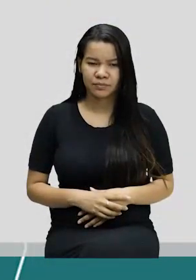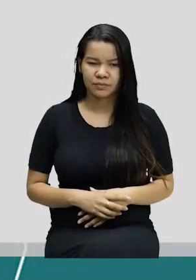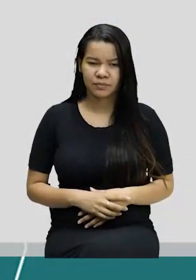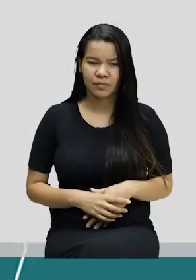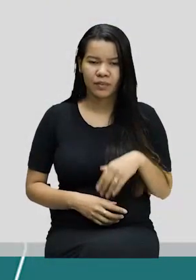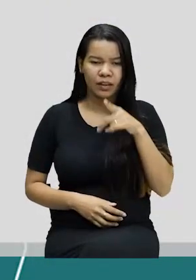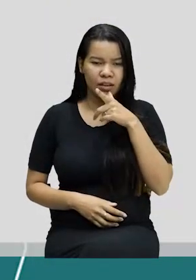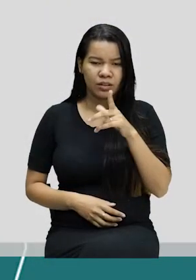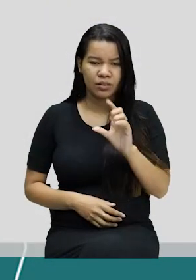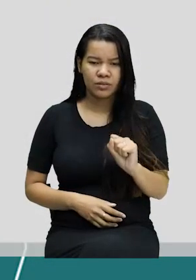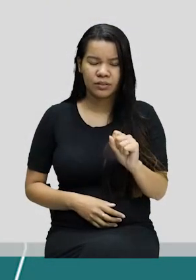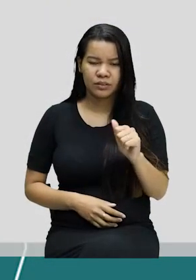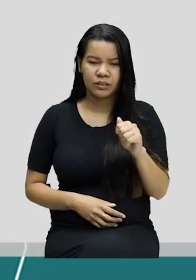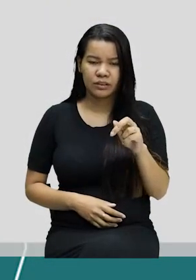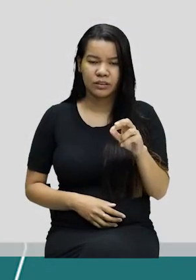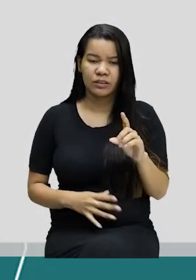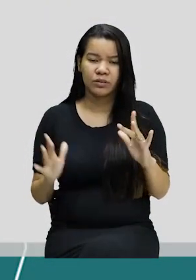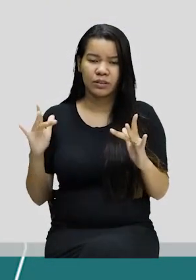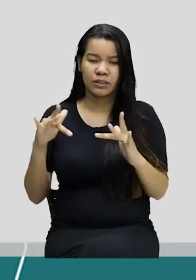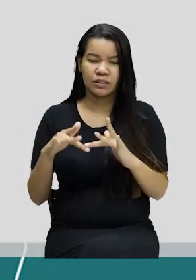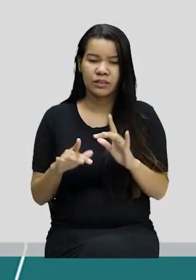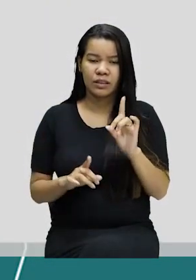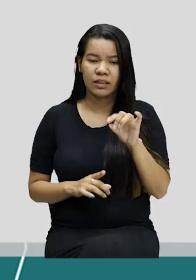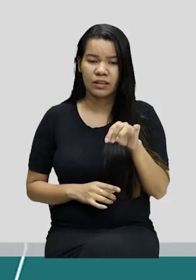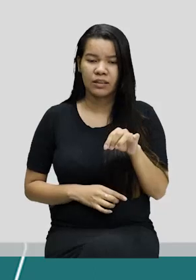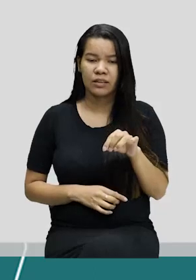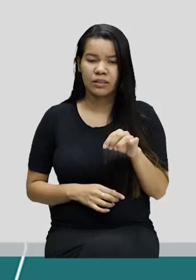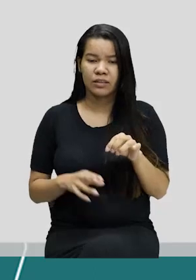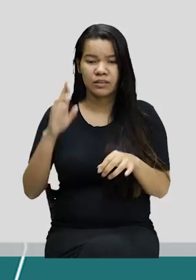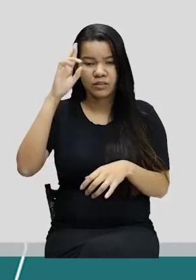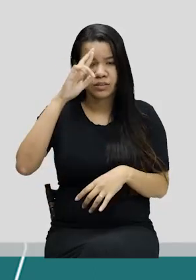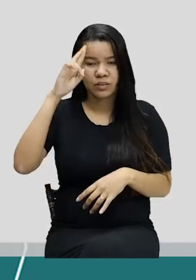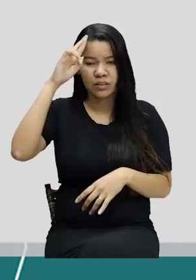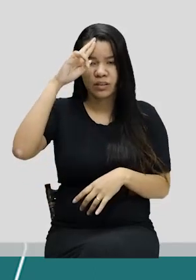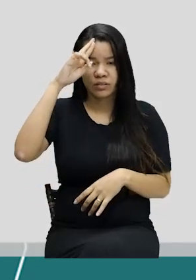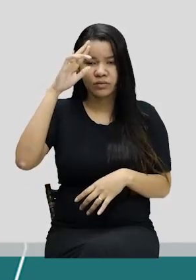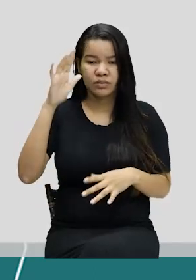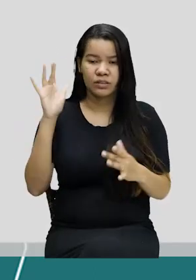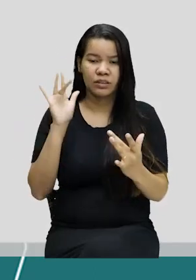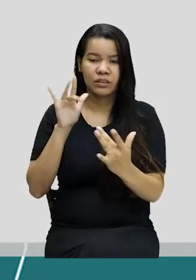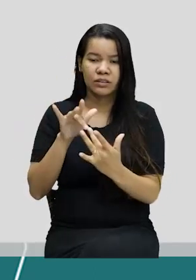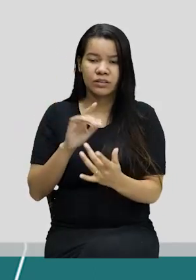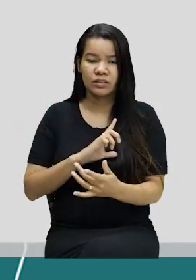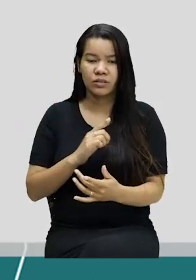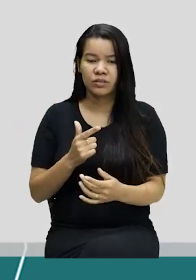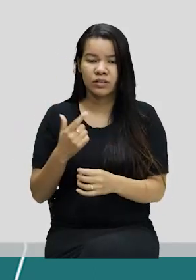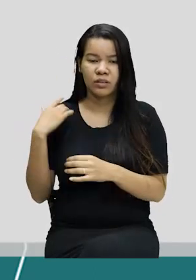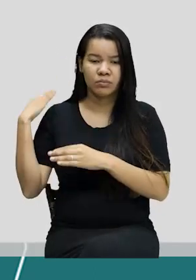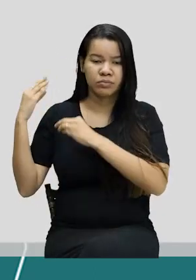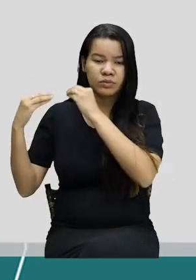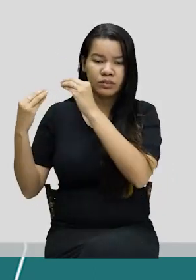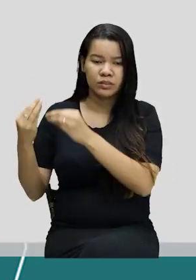A linguagem do arcadismo é racional, clássica e sem rebuscamento. Ou seja,